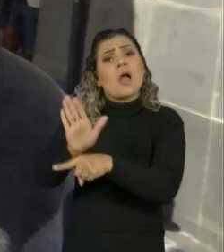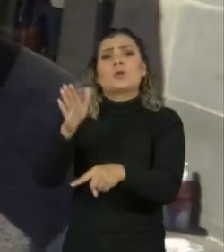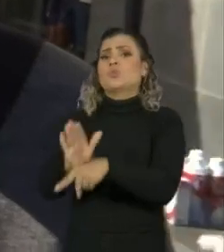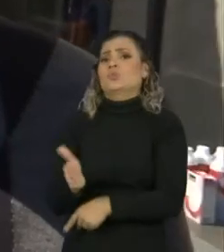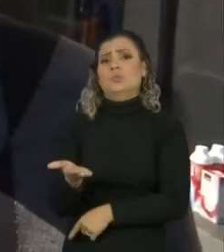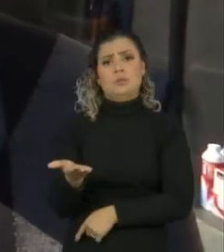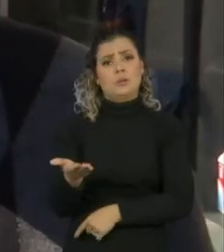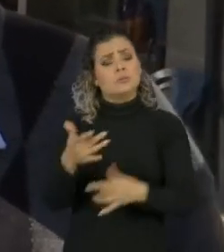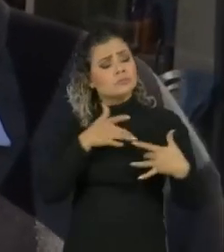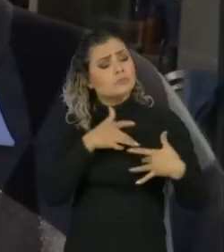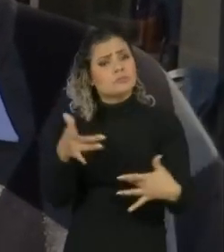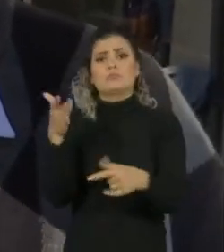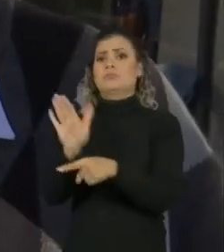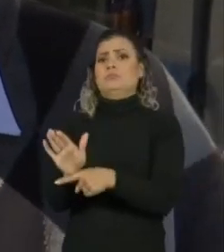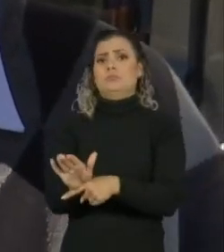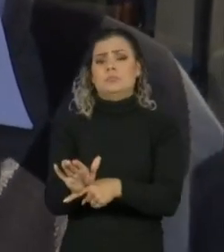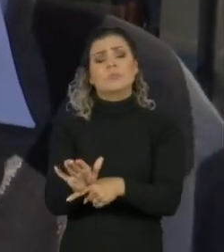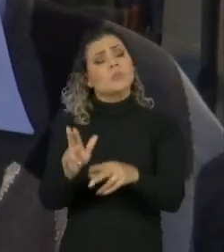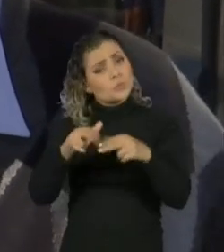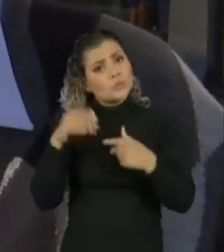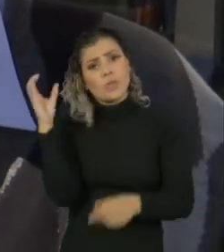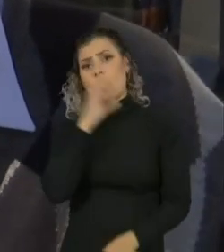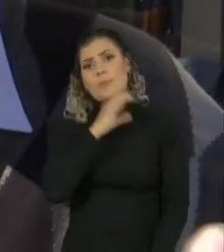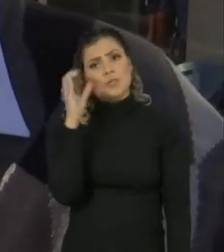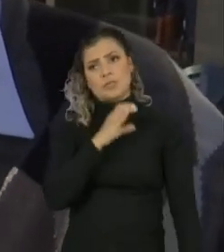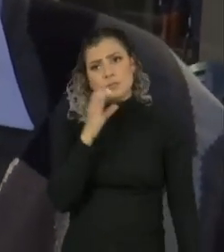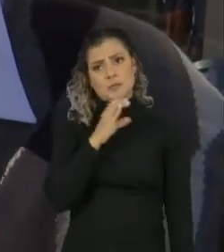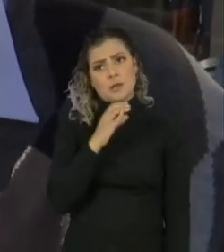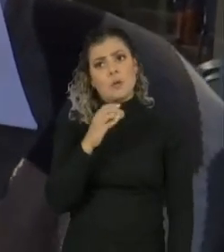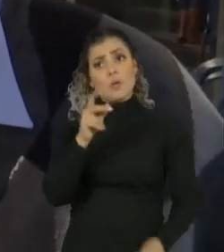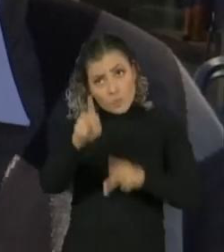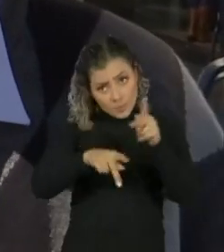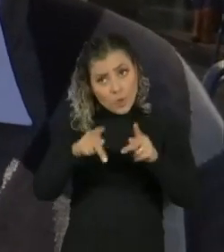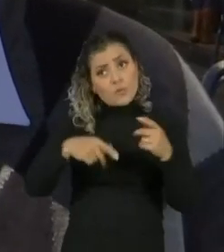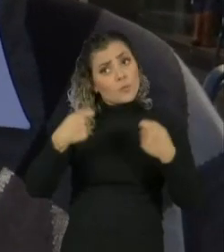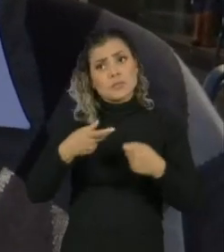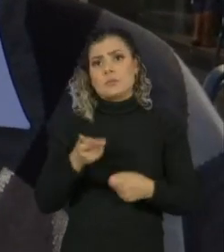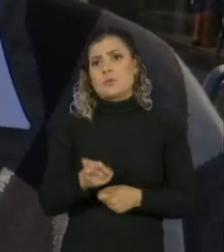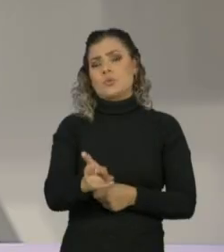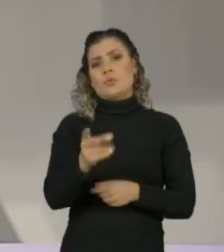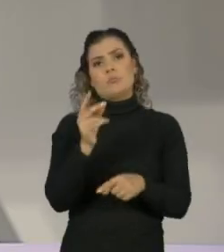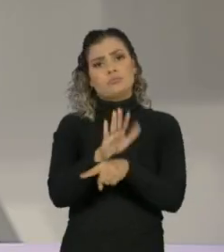dessa ajuda, que é emergencial, mas que para esse povo deveria ser permanente.